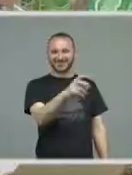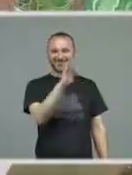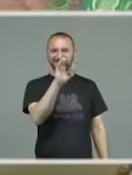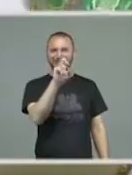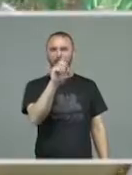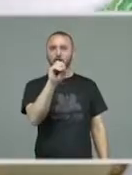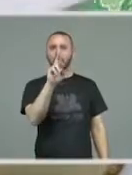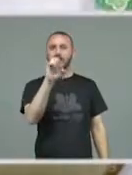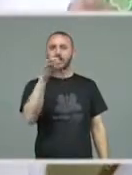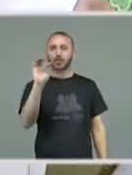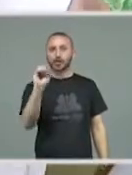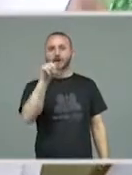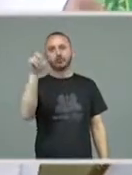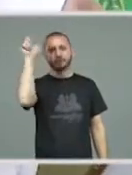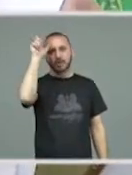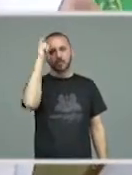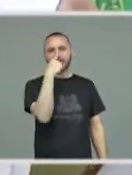Declarar guerra contra o diabo.